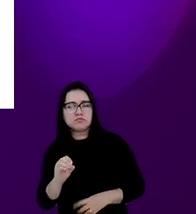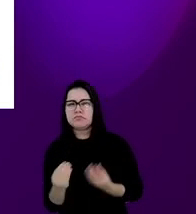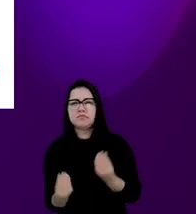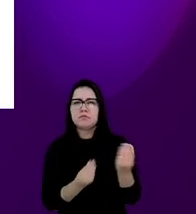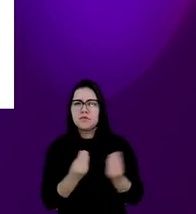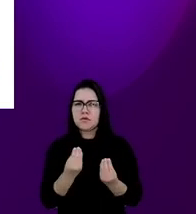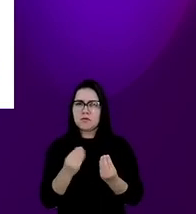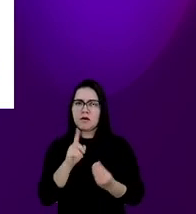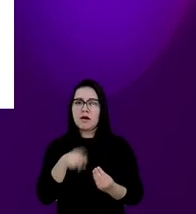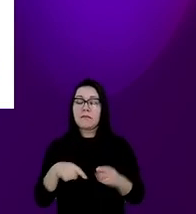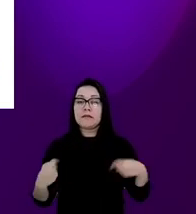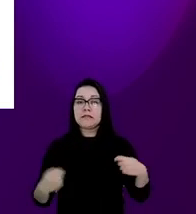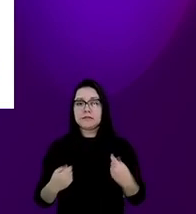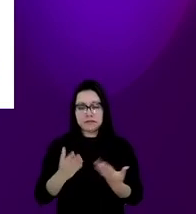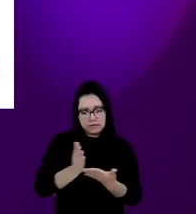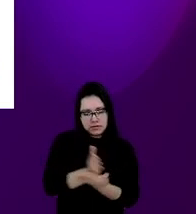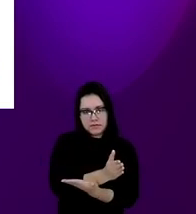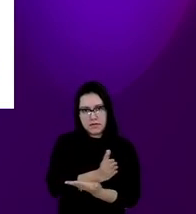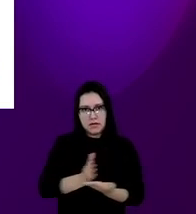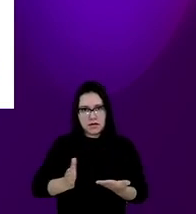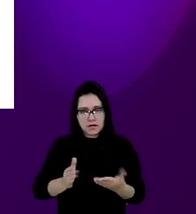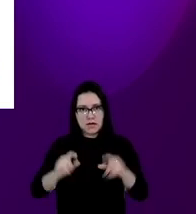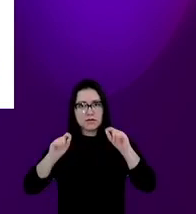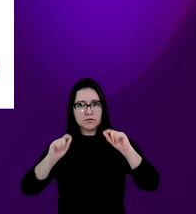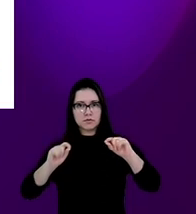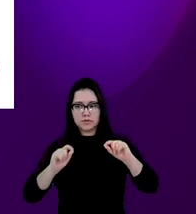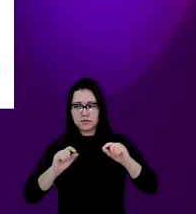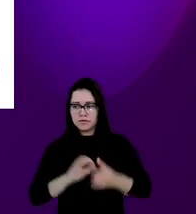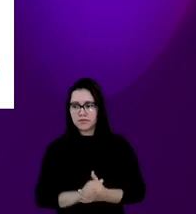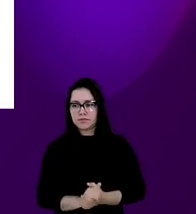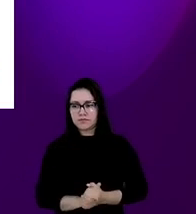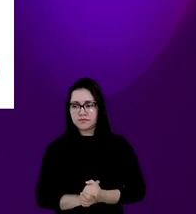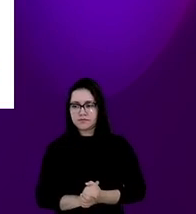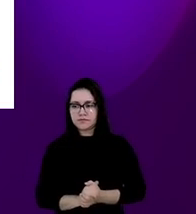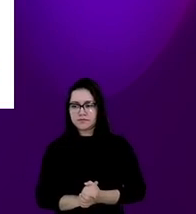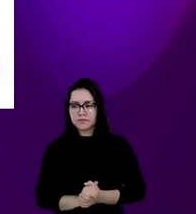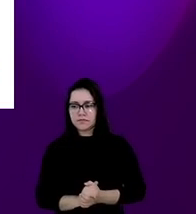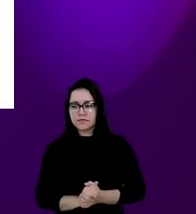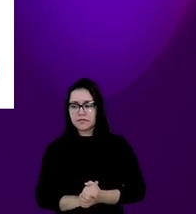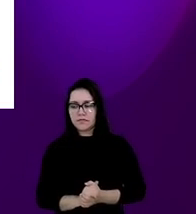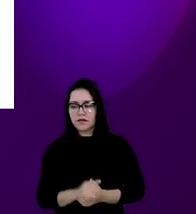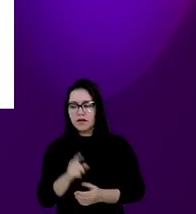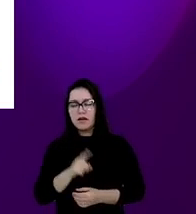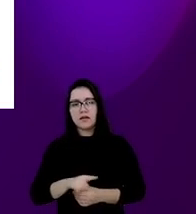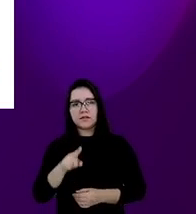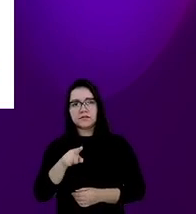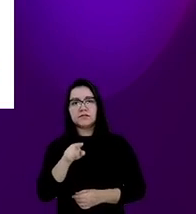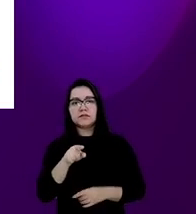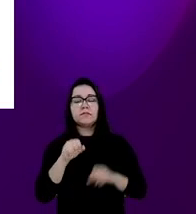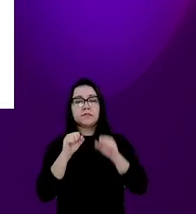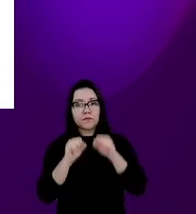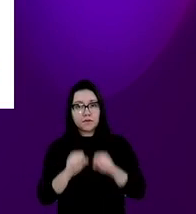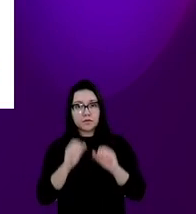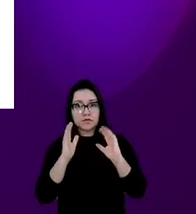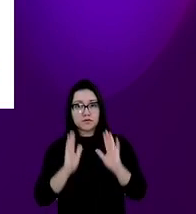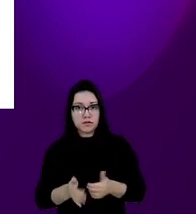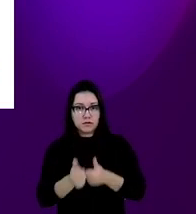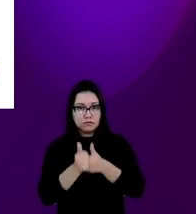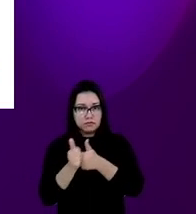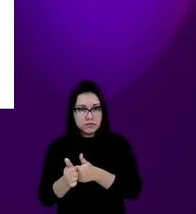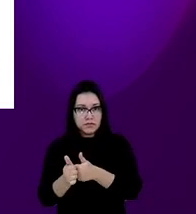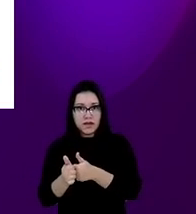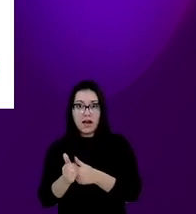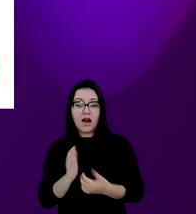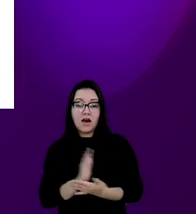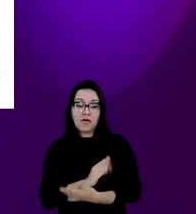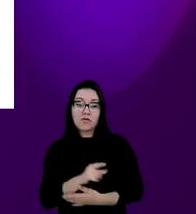tem que separar em, basicamente, aquelas que você já pode seguir, daquelas que você deve